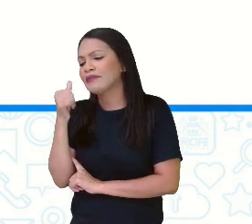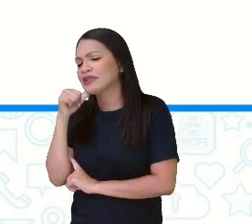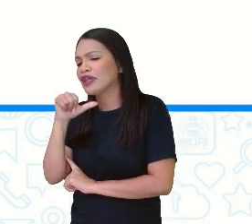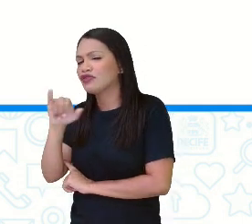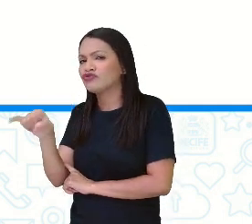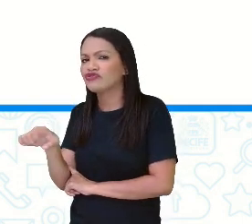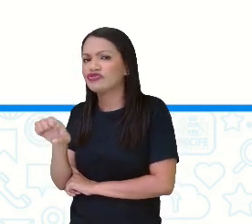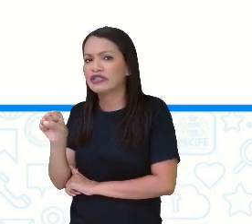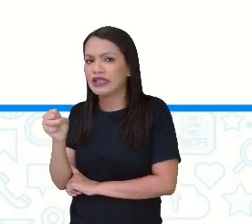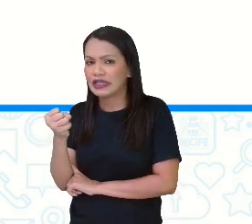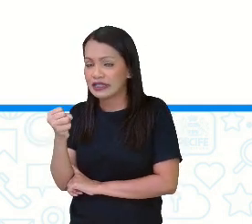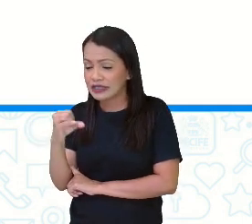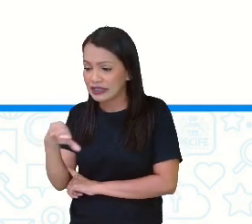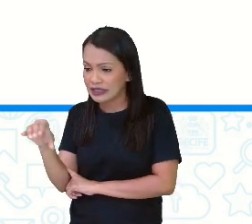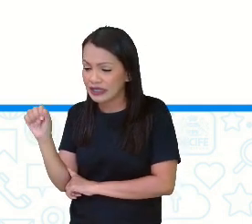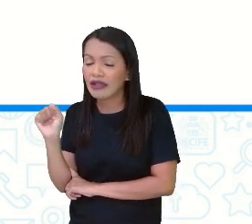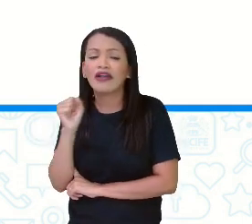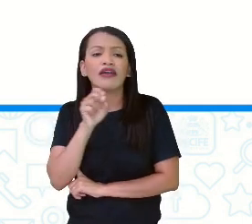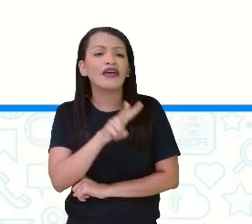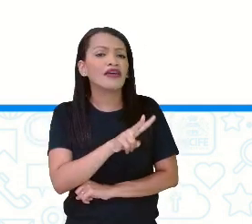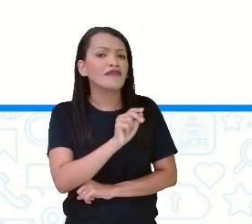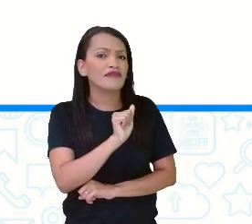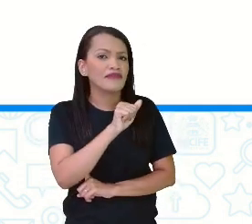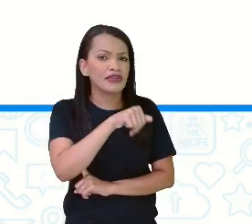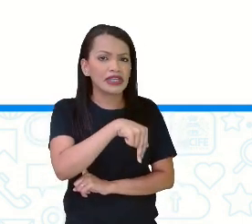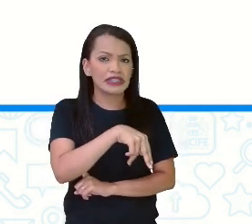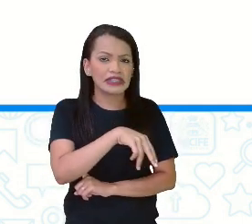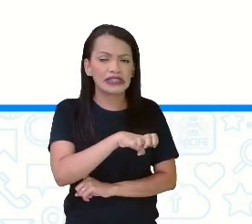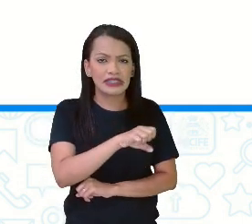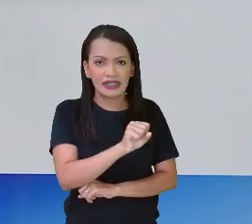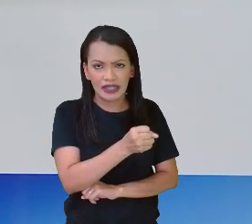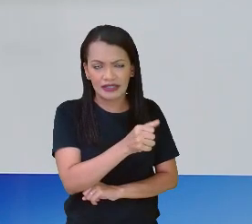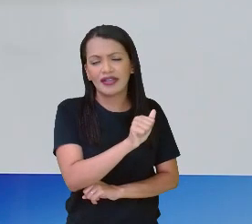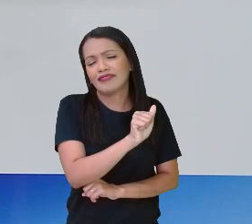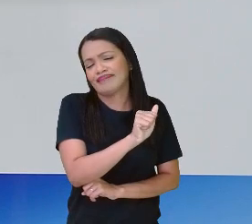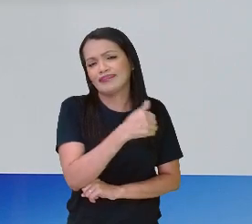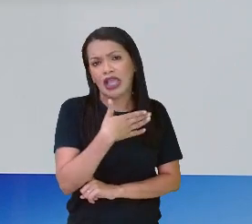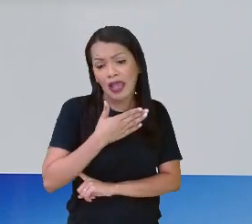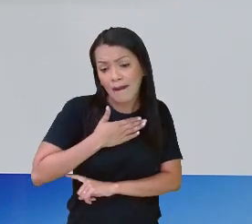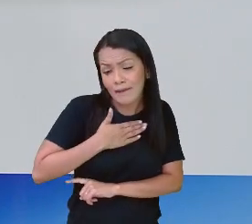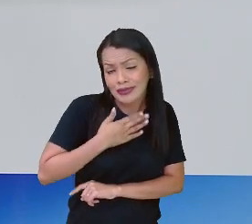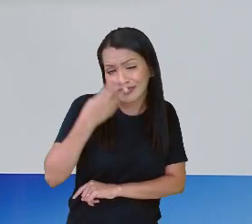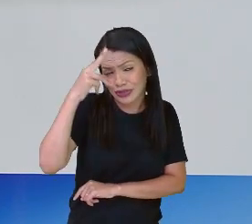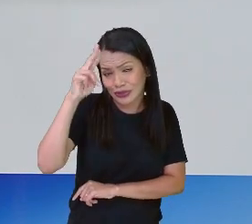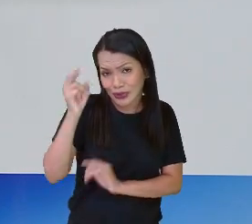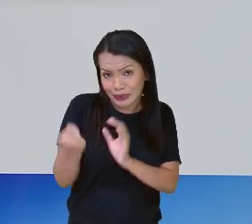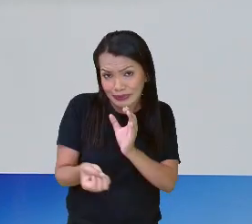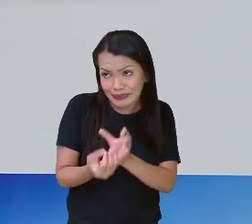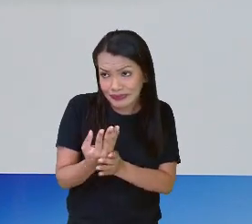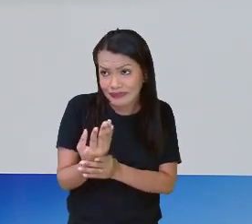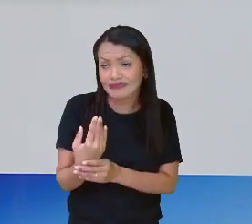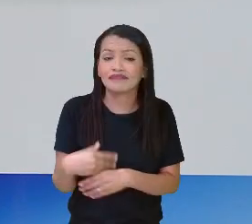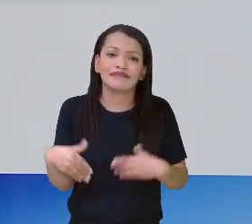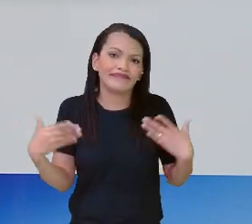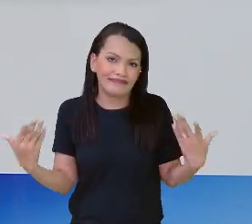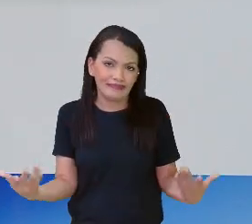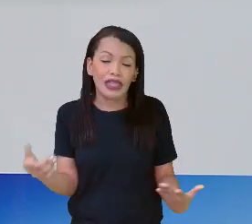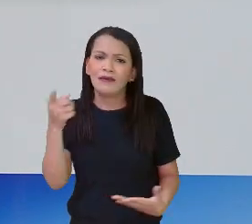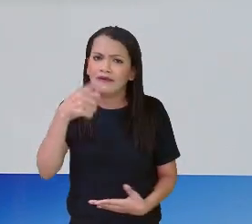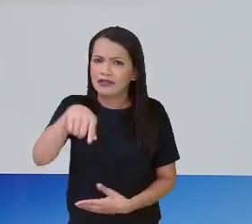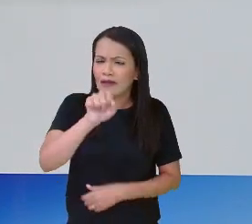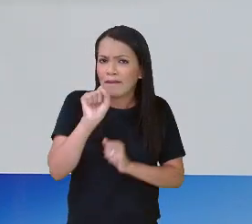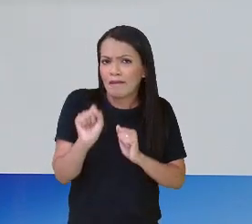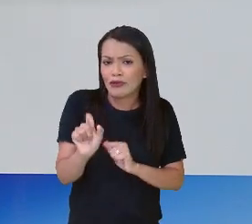como você achar melhor. O espaço pode ser, se for um conto de fadas, provavelmente um bosque, um castelo,